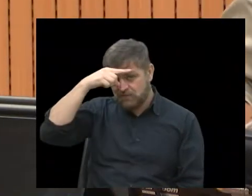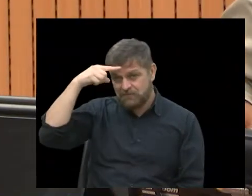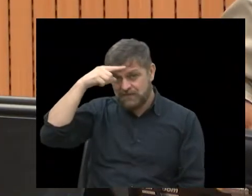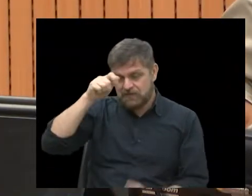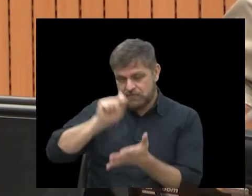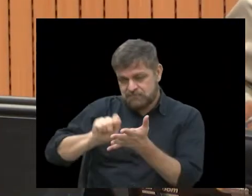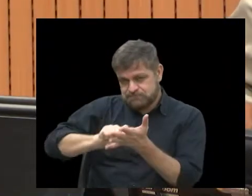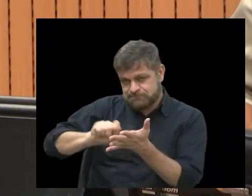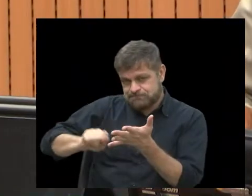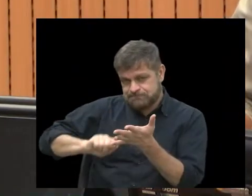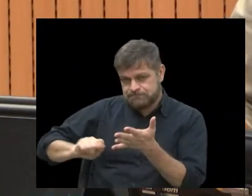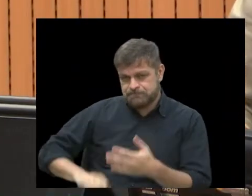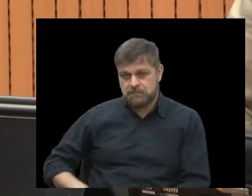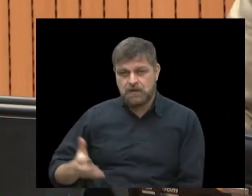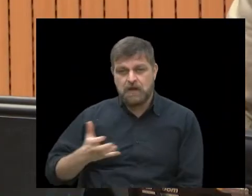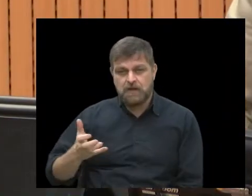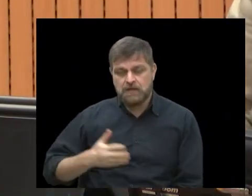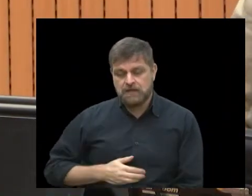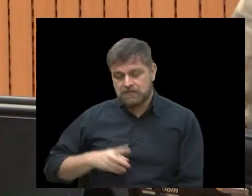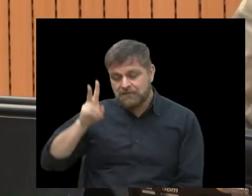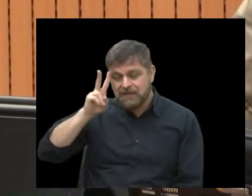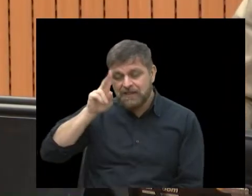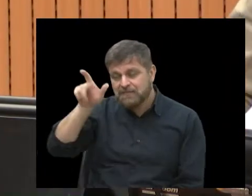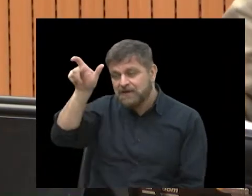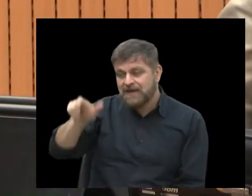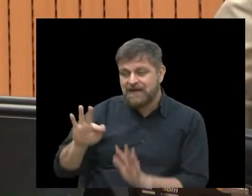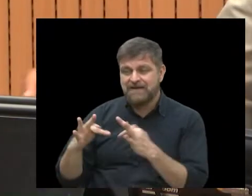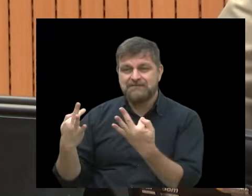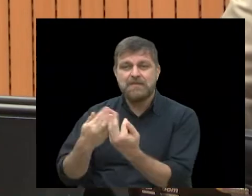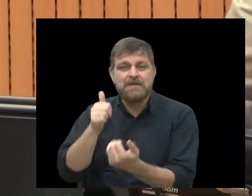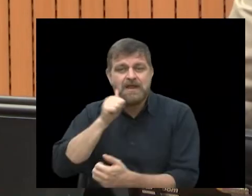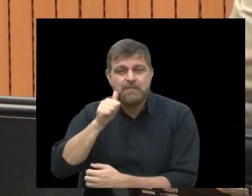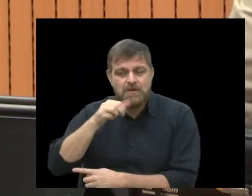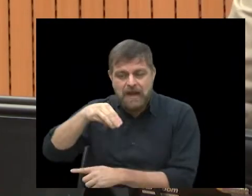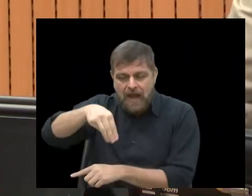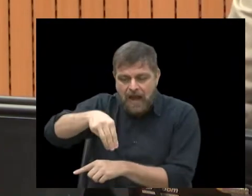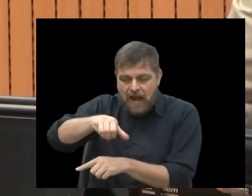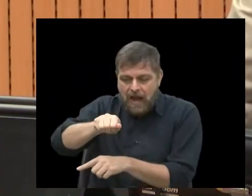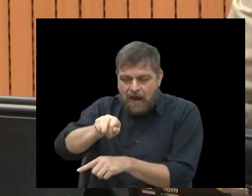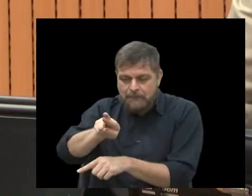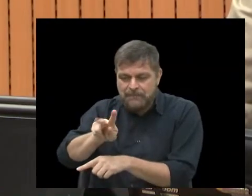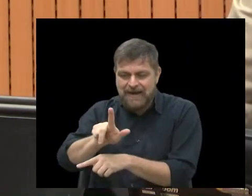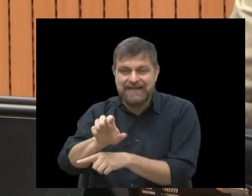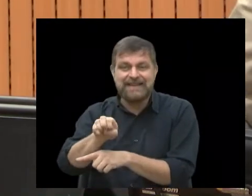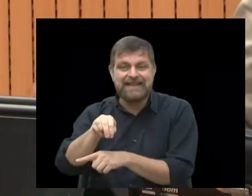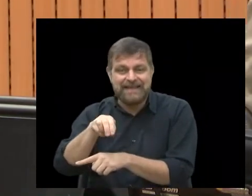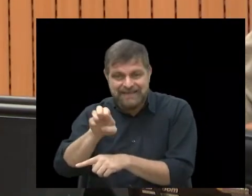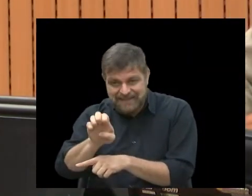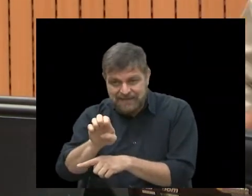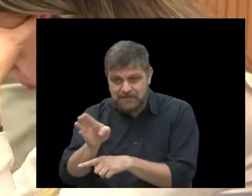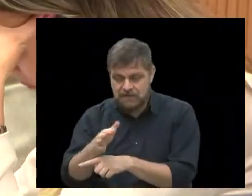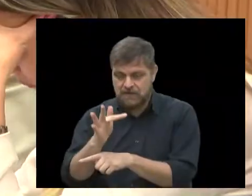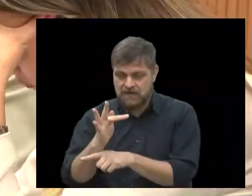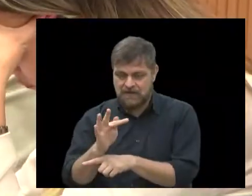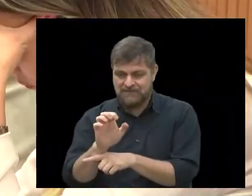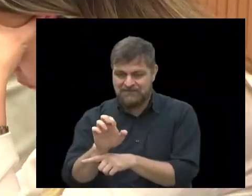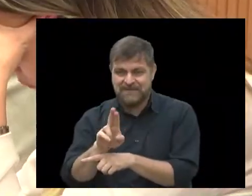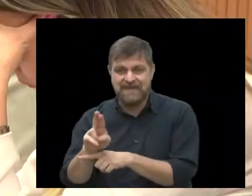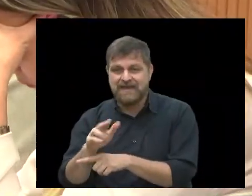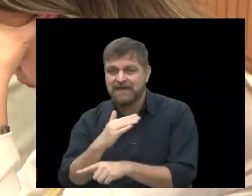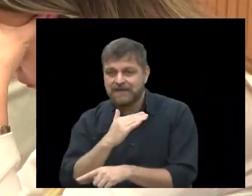Marquesi, requerendo manifestação de pesar à família da senhora Marlene Carvalho Ferreira. Em